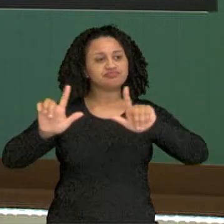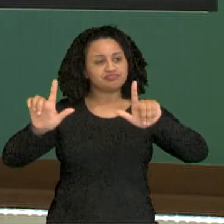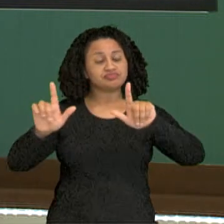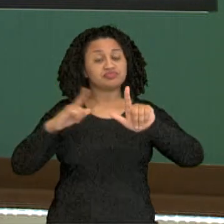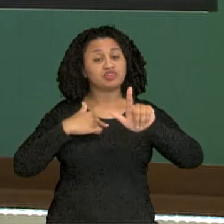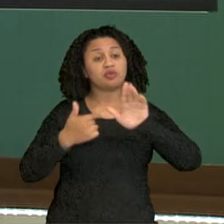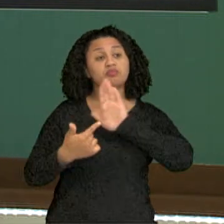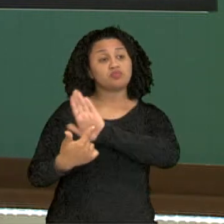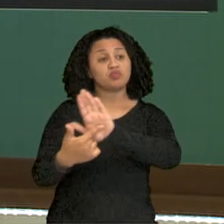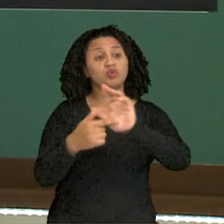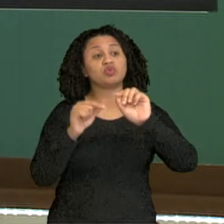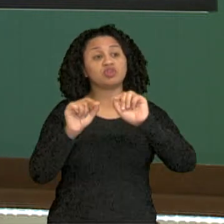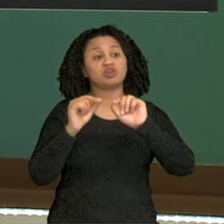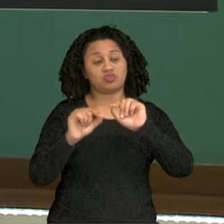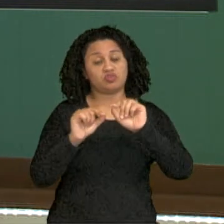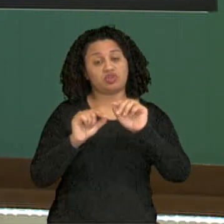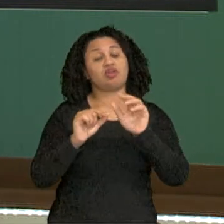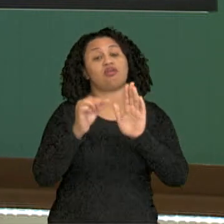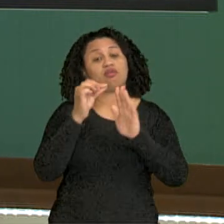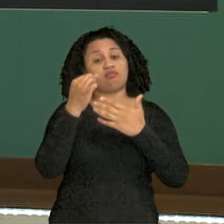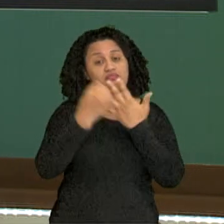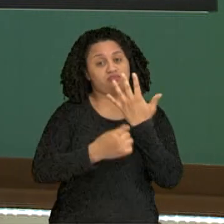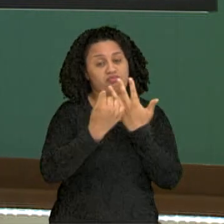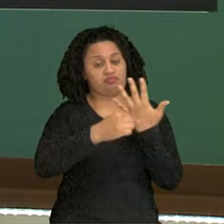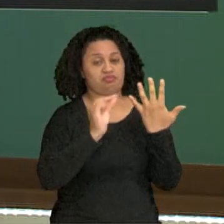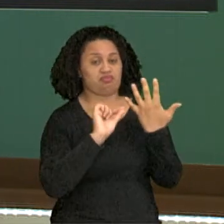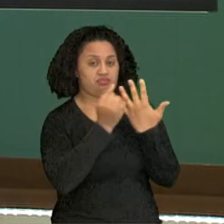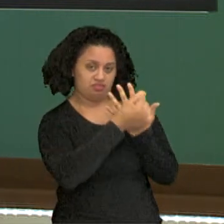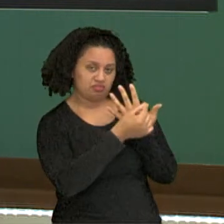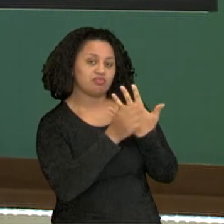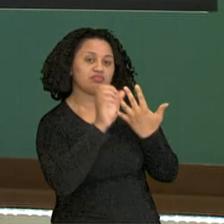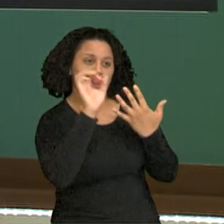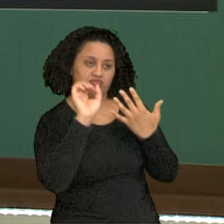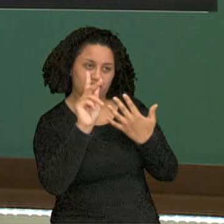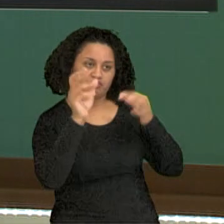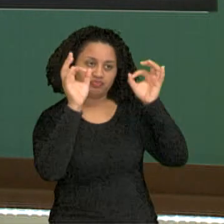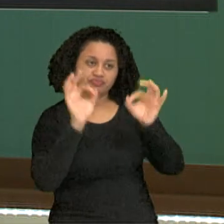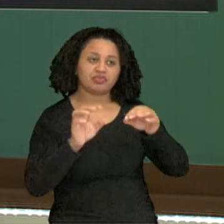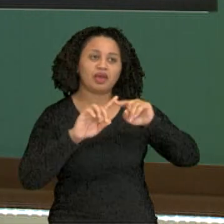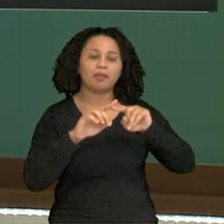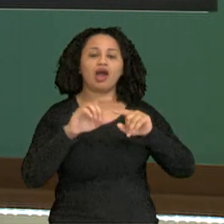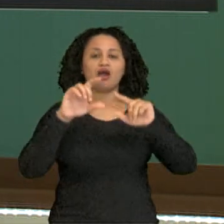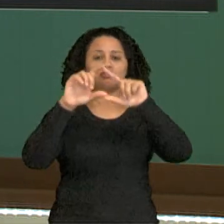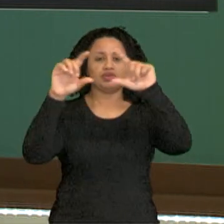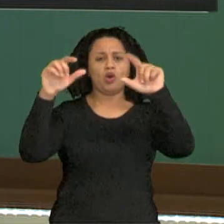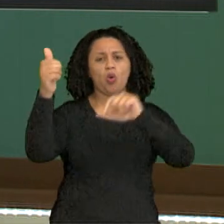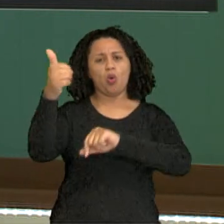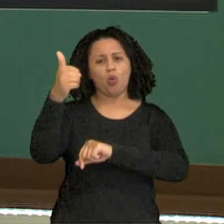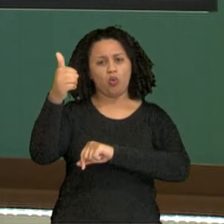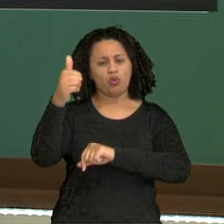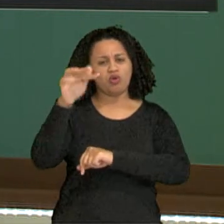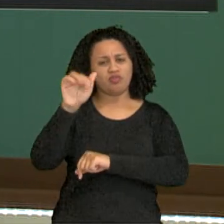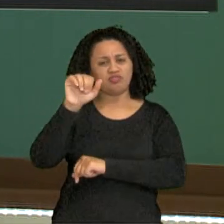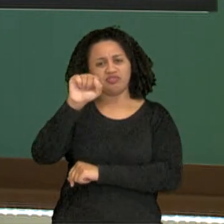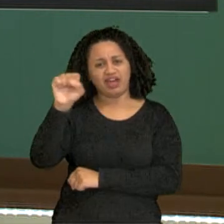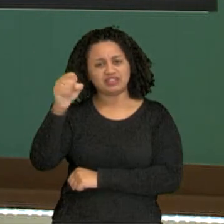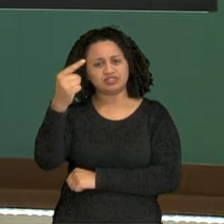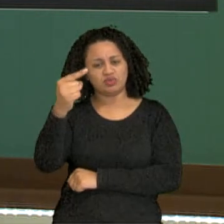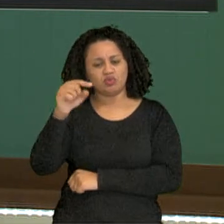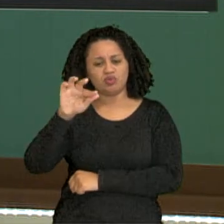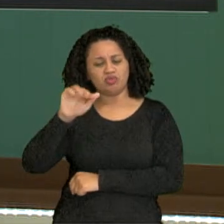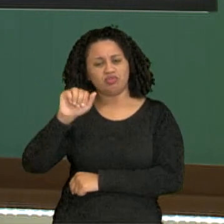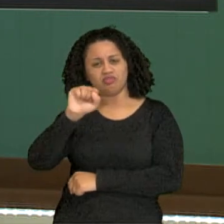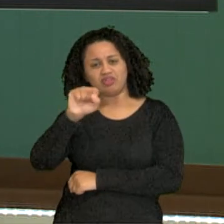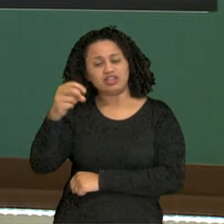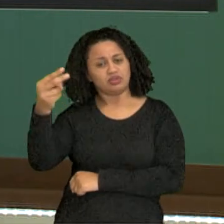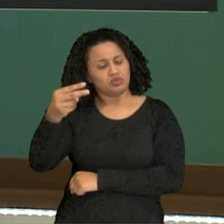uma representação de uma briófita. Ok. Quando ele menciona a fase 1 e fase 2, estão associadas